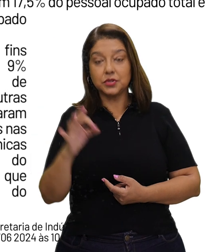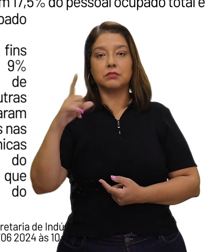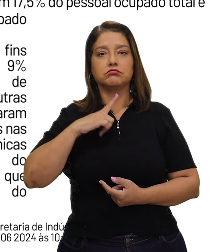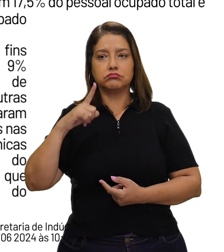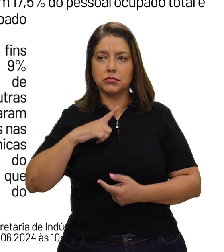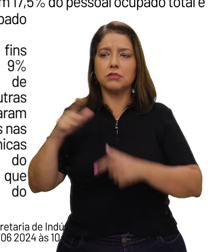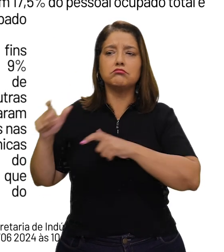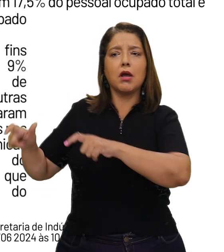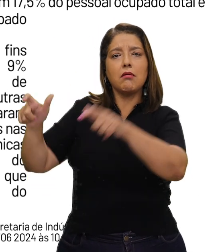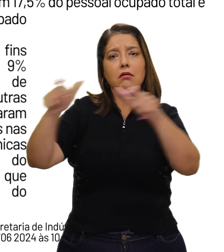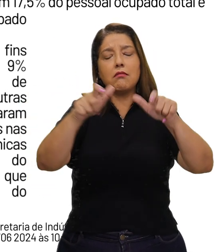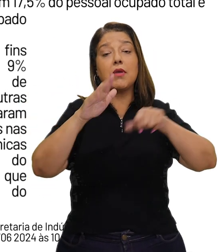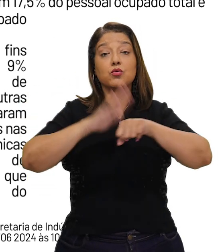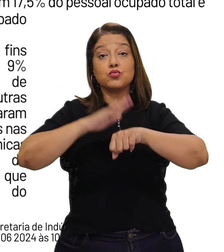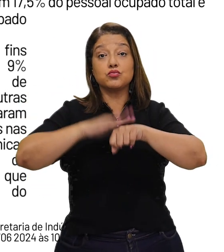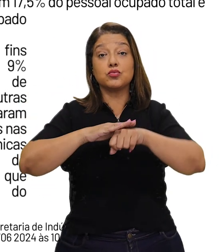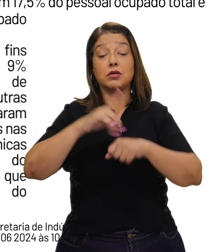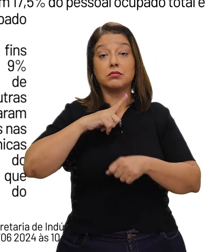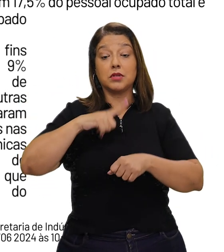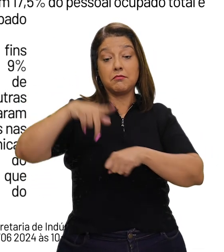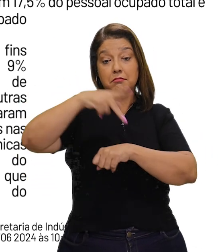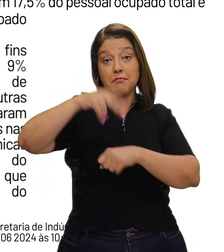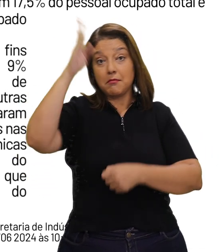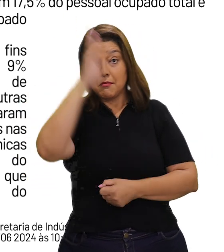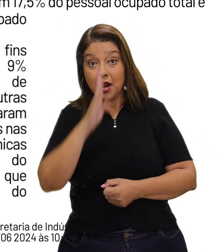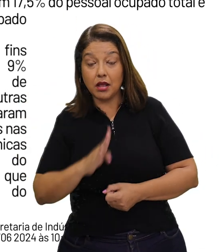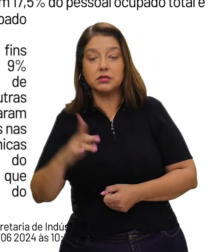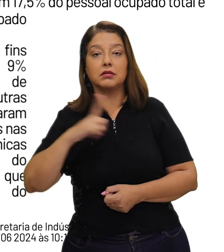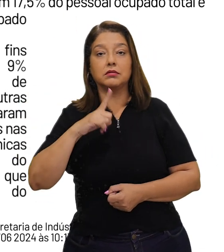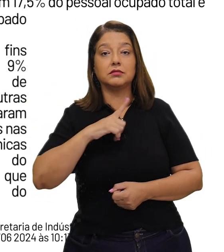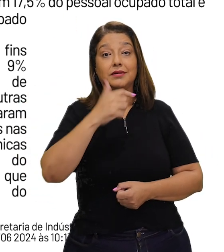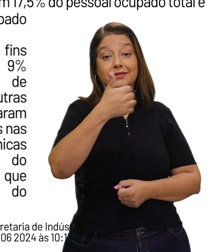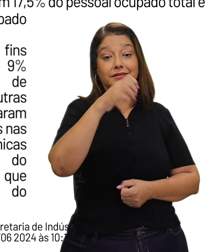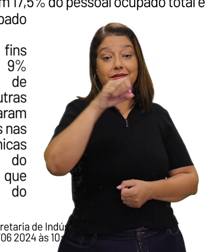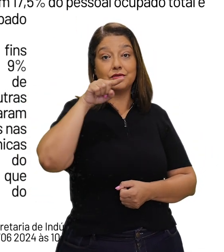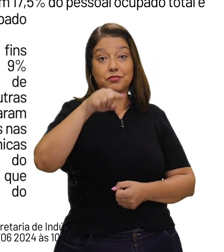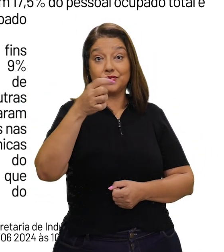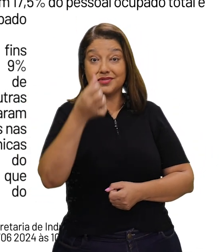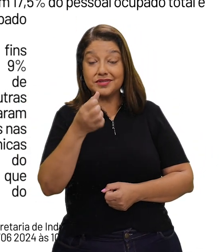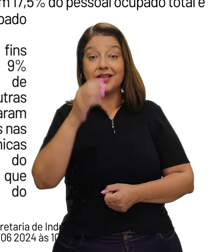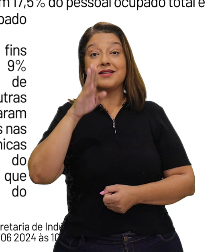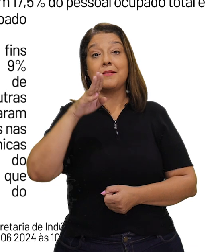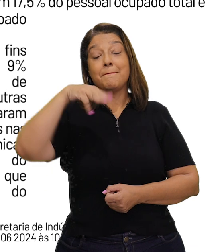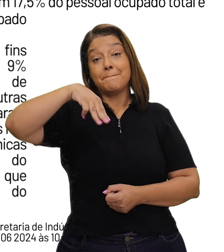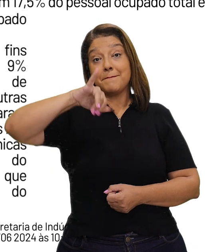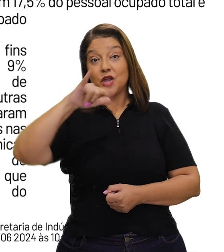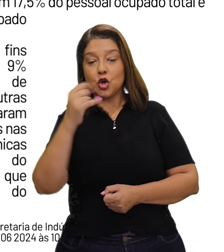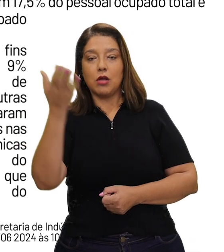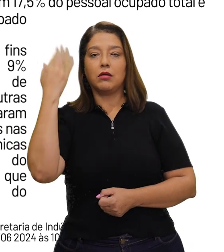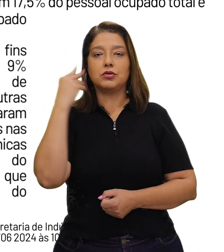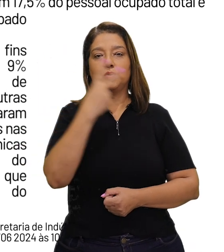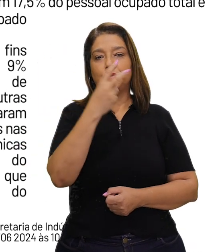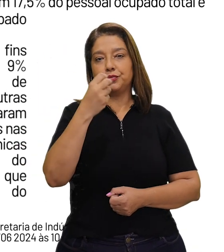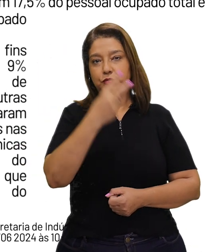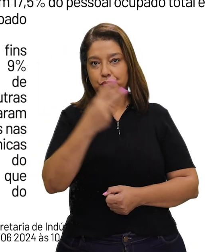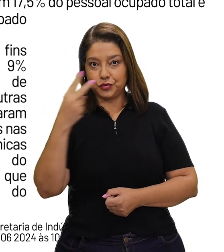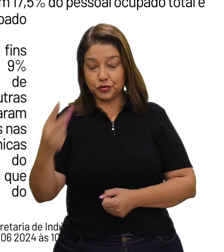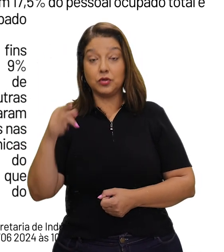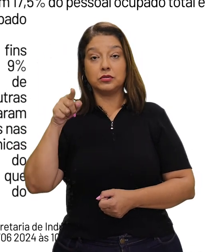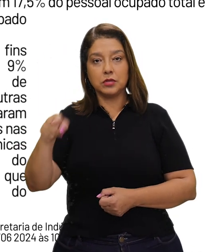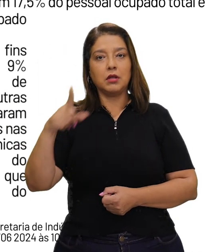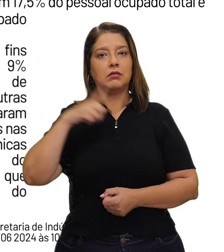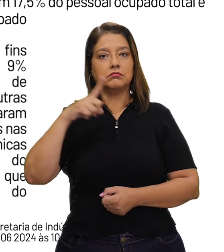país, que foi de 10,6 milhões em 2022. O número coloca o estado na